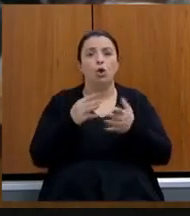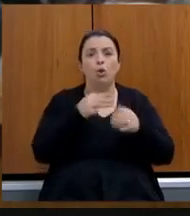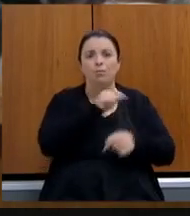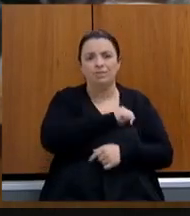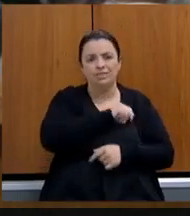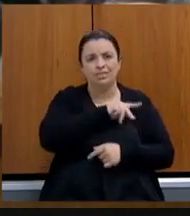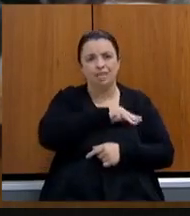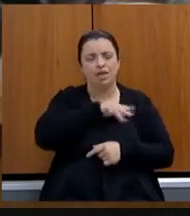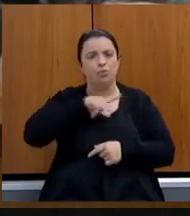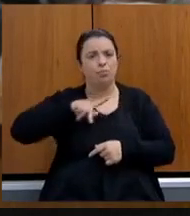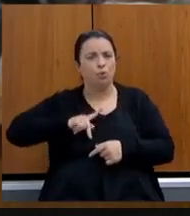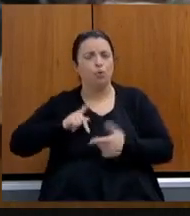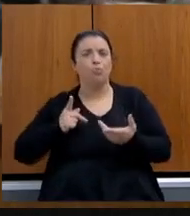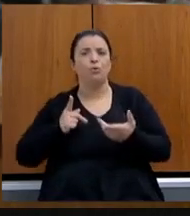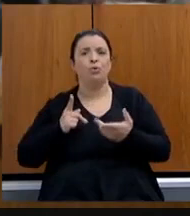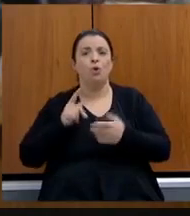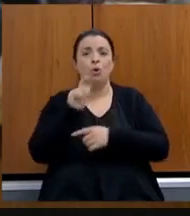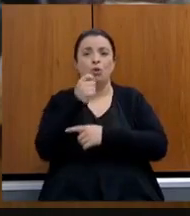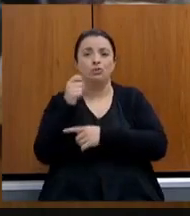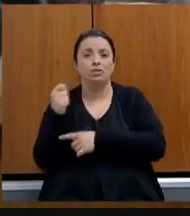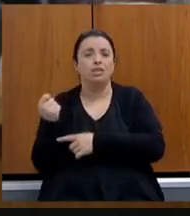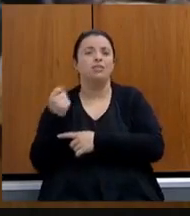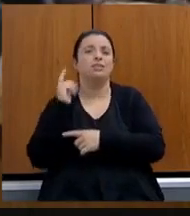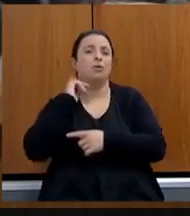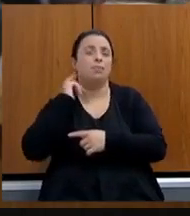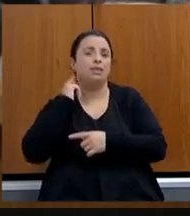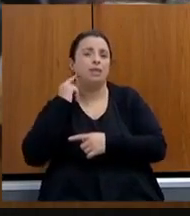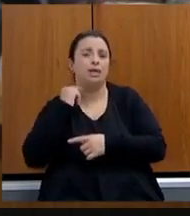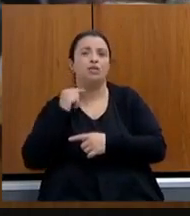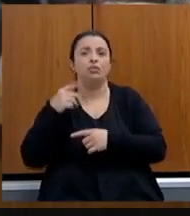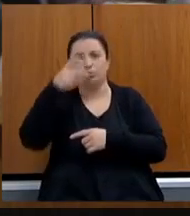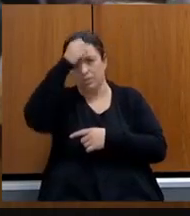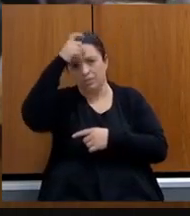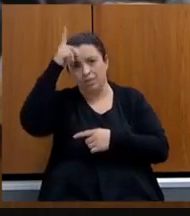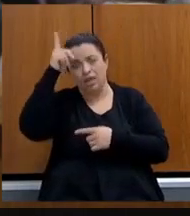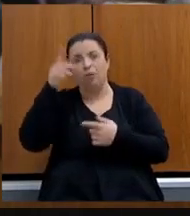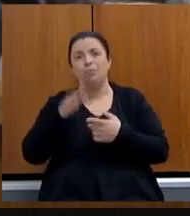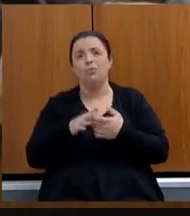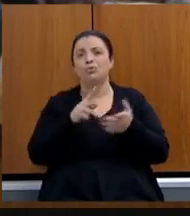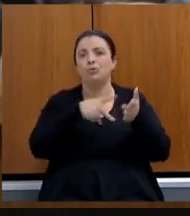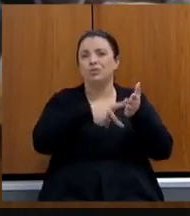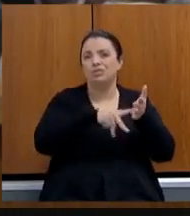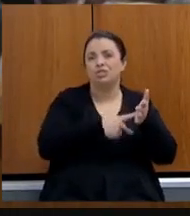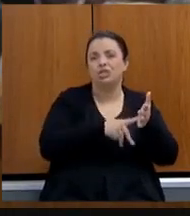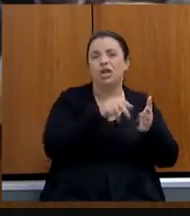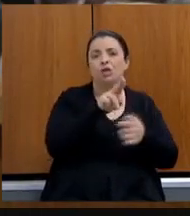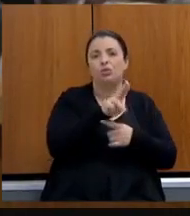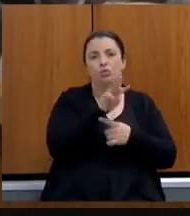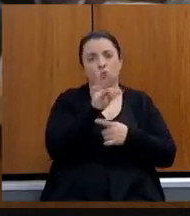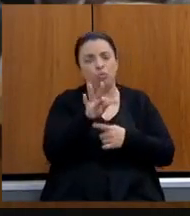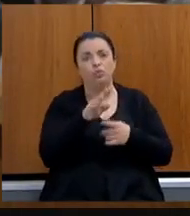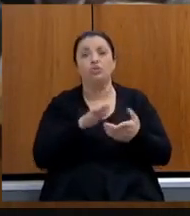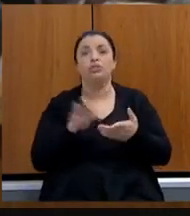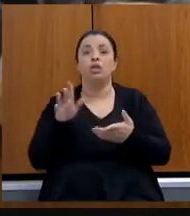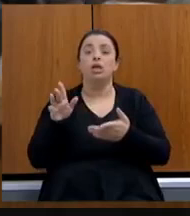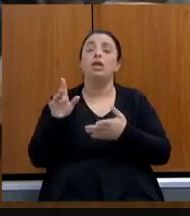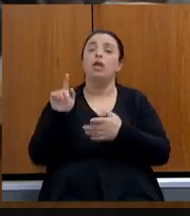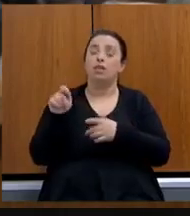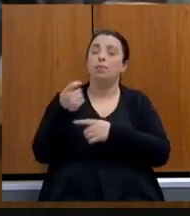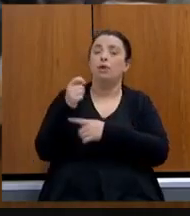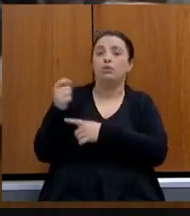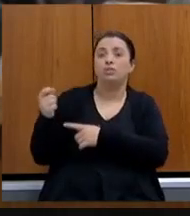Associação Mineira de municípios com o próprio sind-ute com o Conselho Estadual de Educação e com a associação de diretores